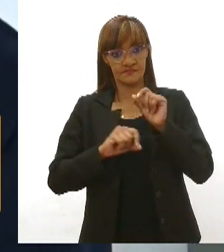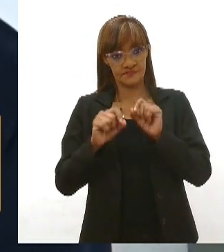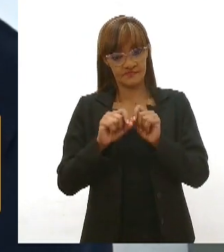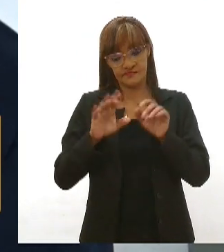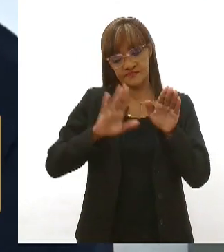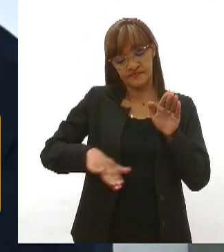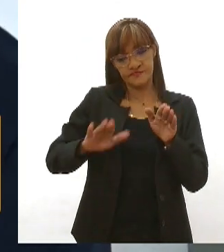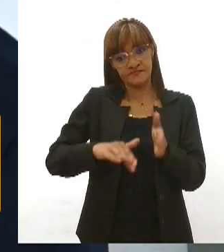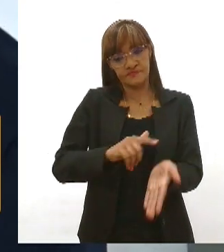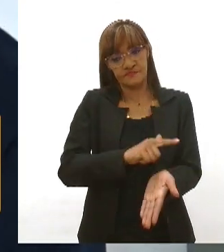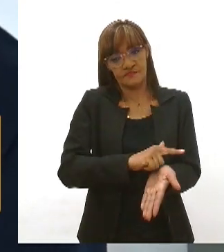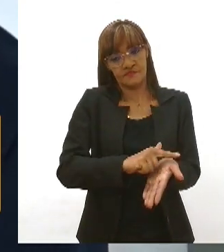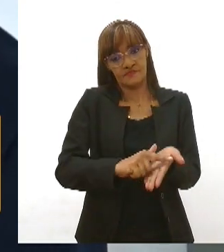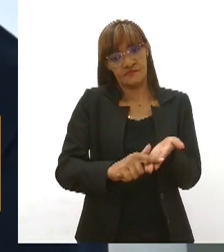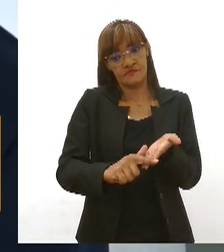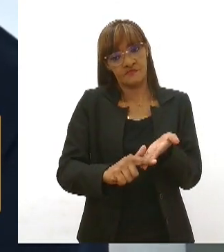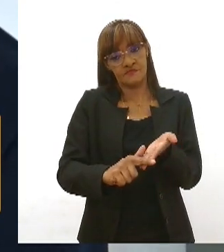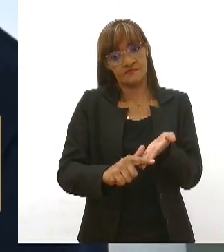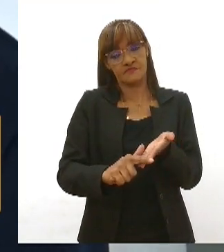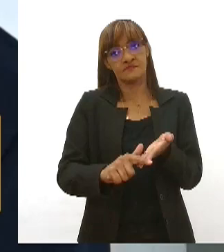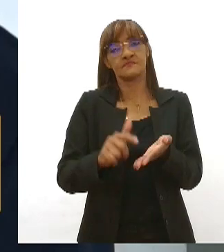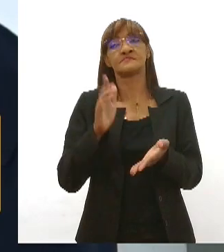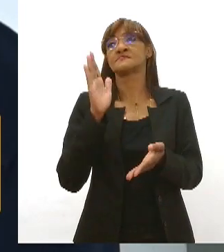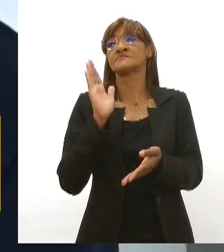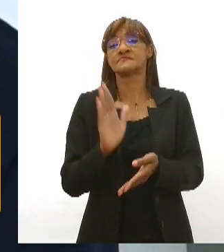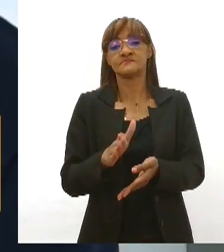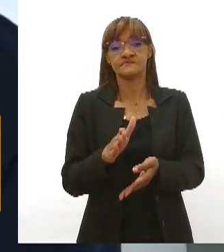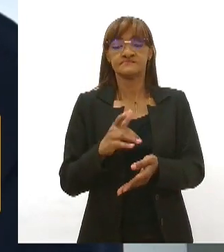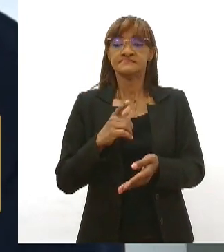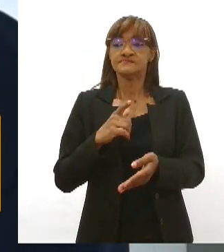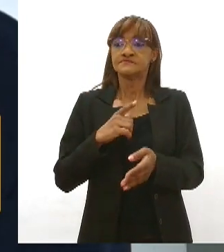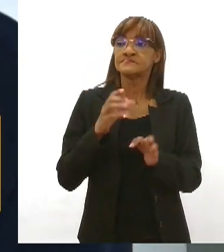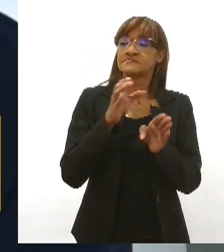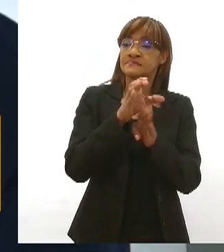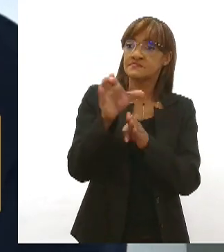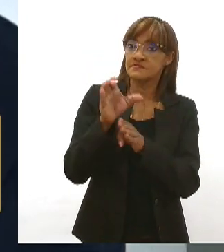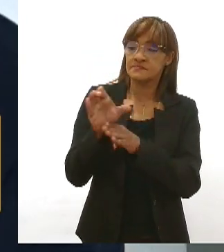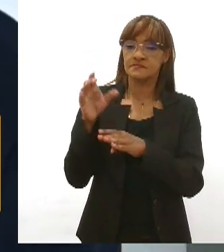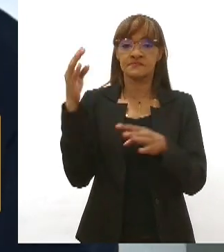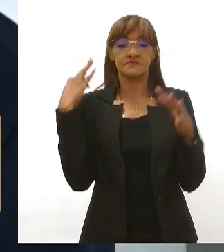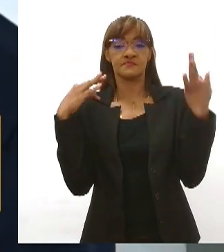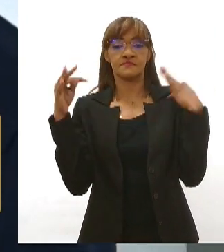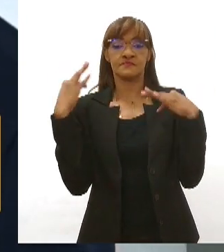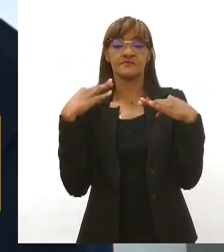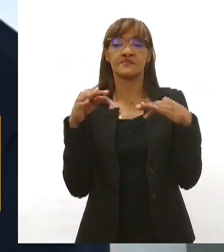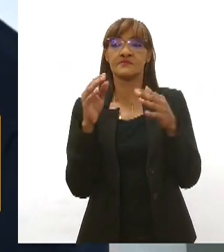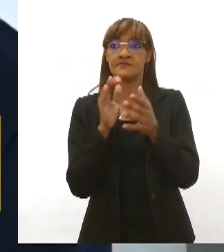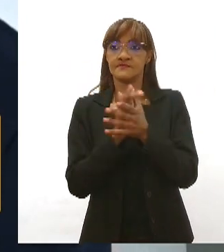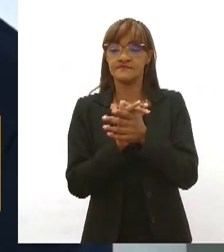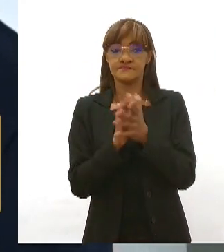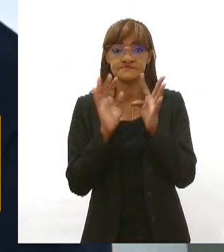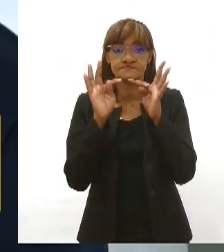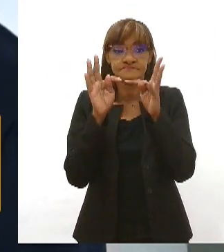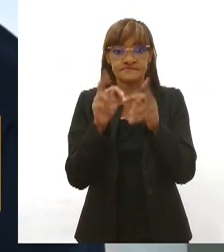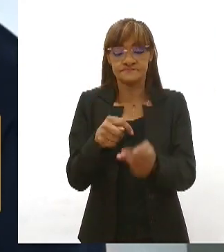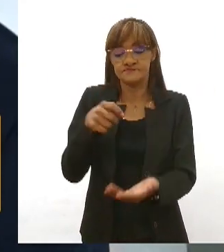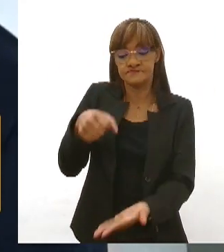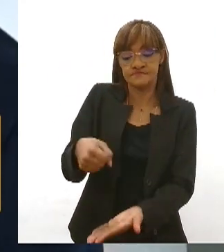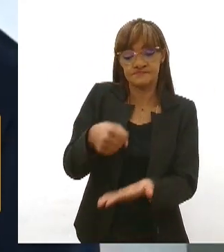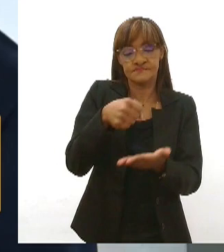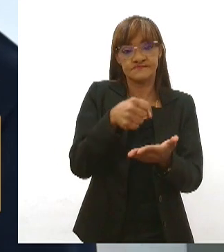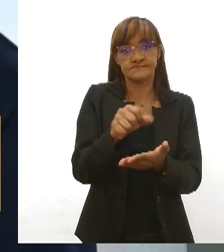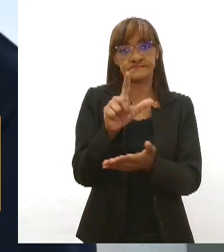em que será feita uma campanha de conscientização para os banhistas e, ao mesmo tempo, recolher o lixo que, porventura, esteja ali na praia. Então,